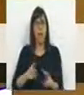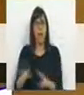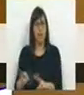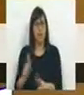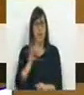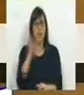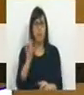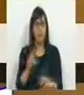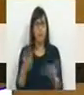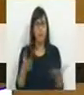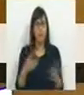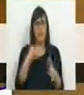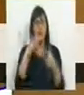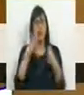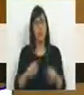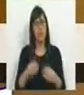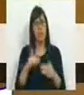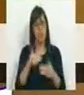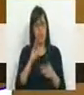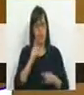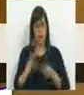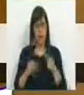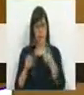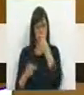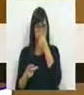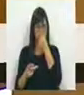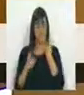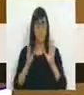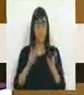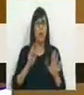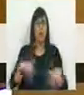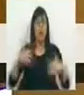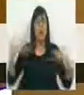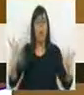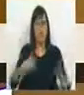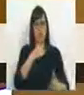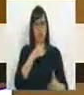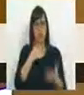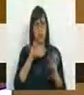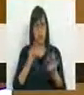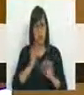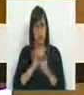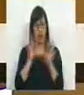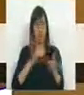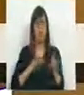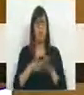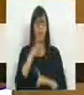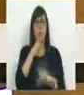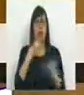alternativa, quando afirma que vai analisar? Já ficou para quando claro essa decisão? Já ficou claro, Sr. Deputada. Sr. Deputada.